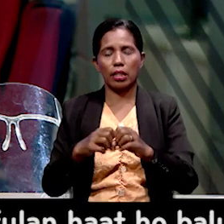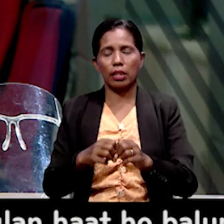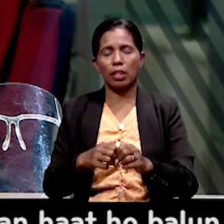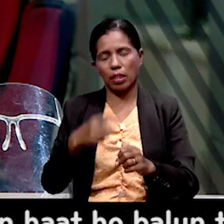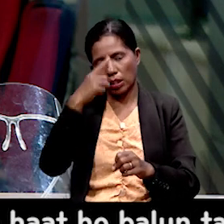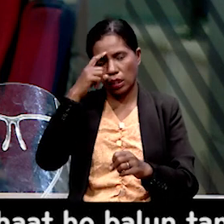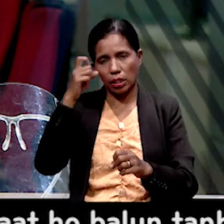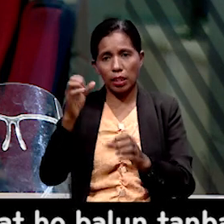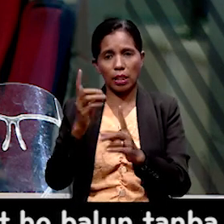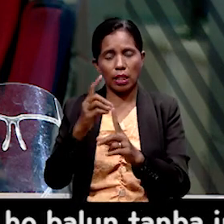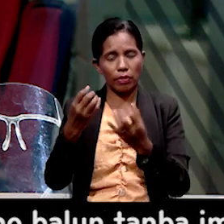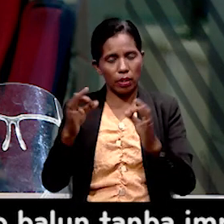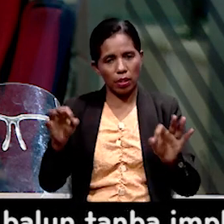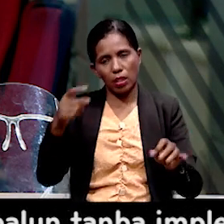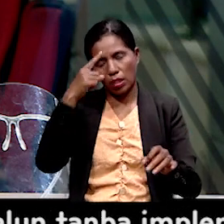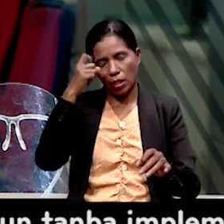pandemia COVID-19.